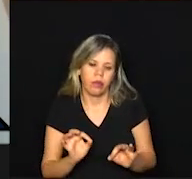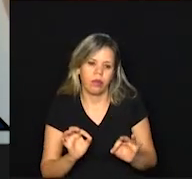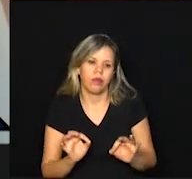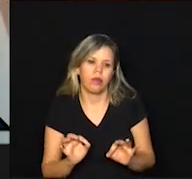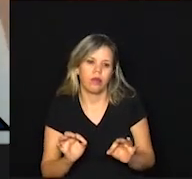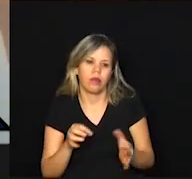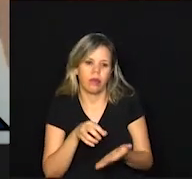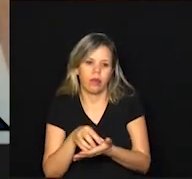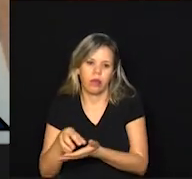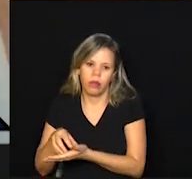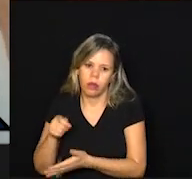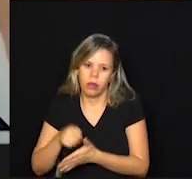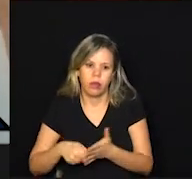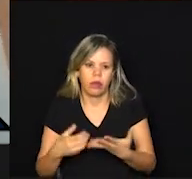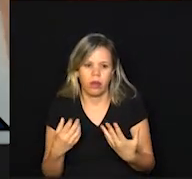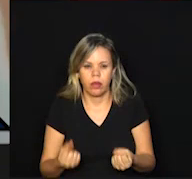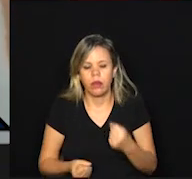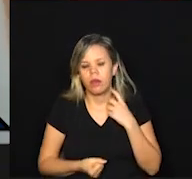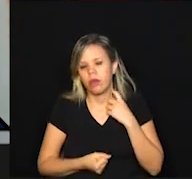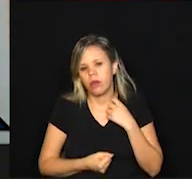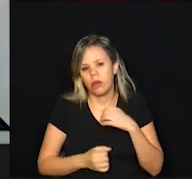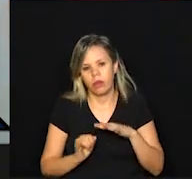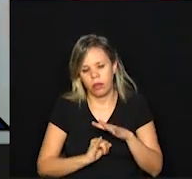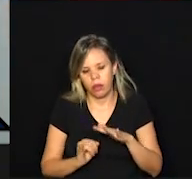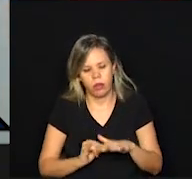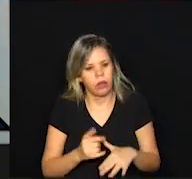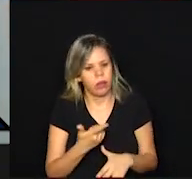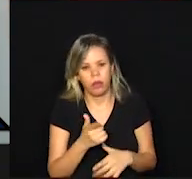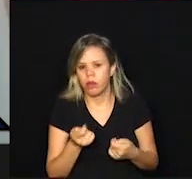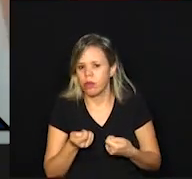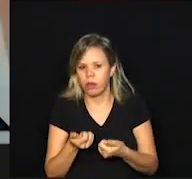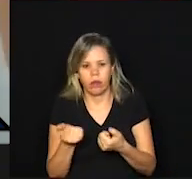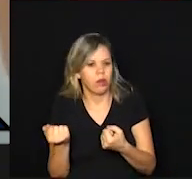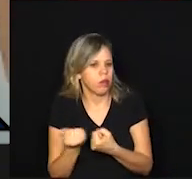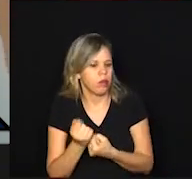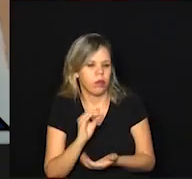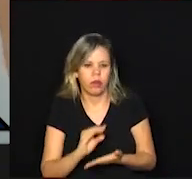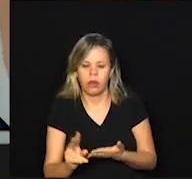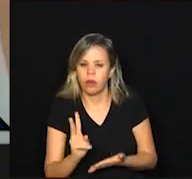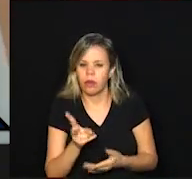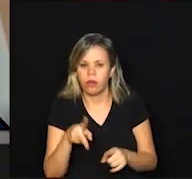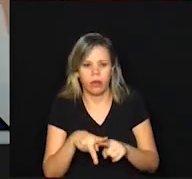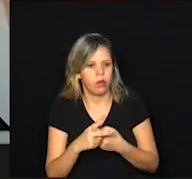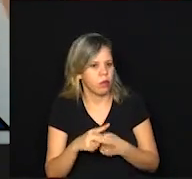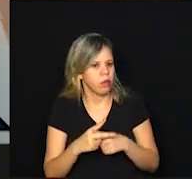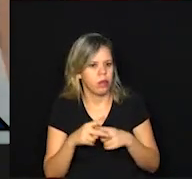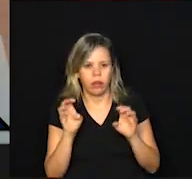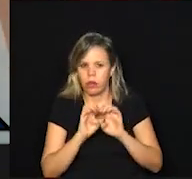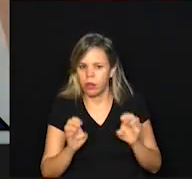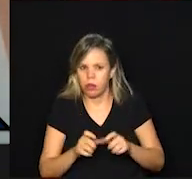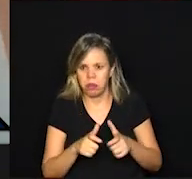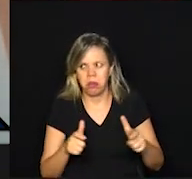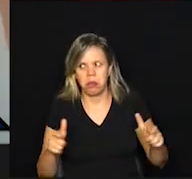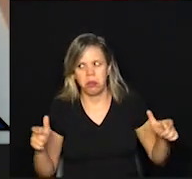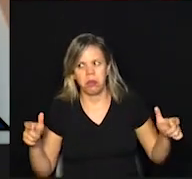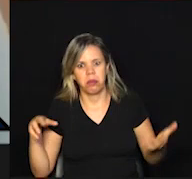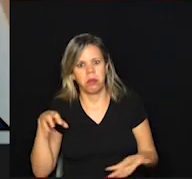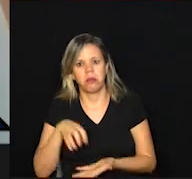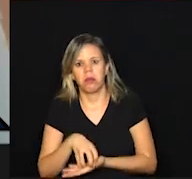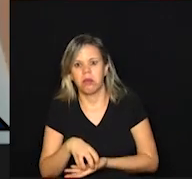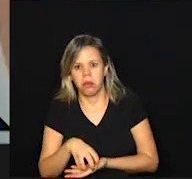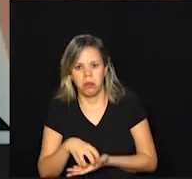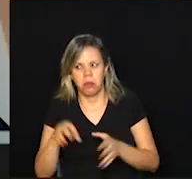posição das entidades que assumiram elas não teriam condição e fazer a manutenção estrutural de um espaço daquele tamanho